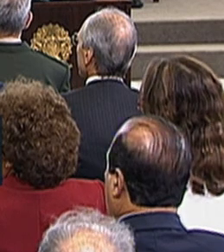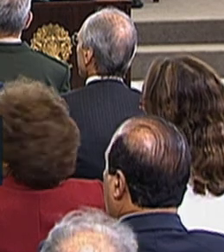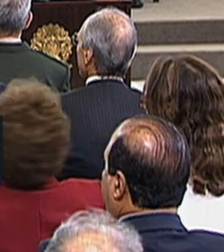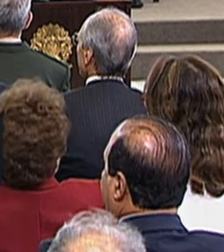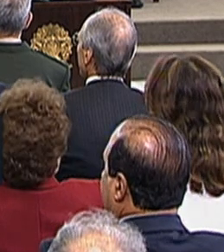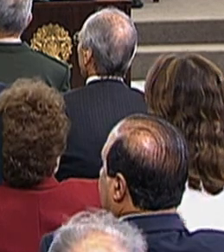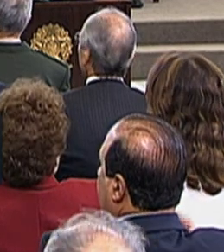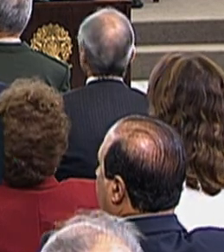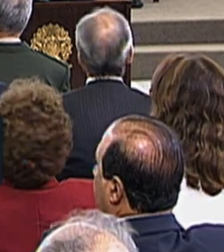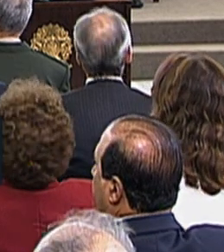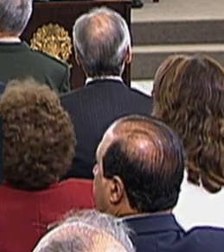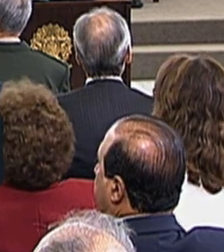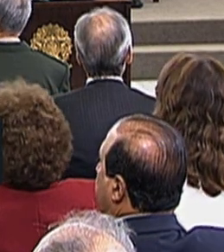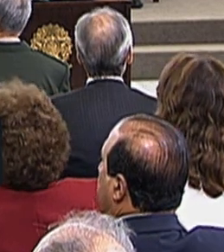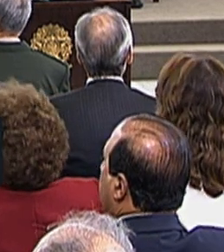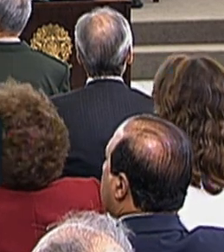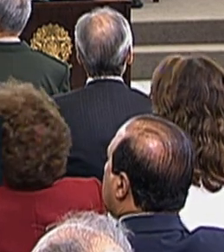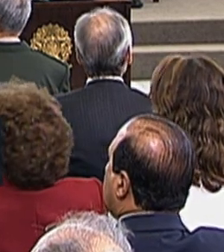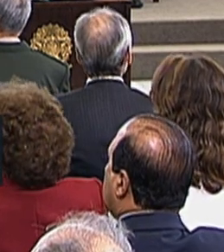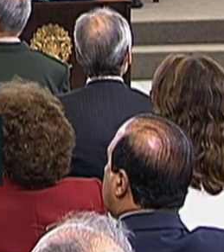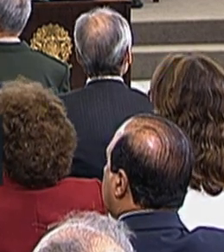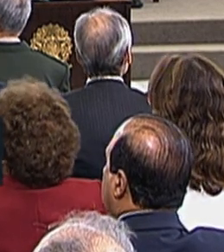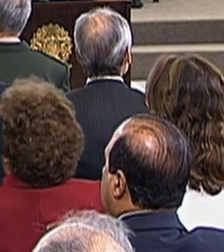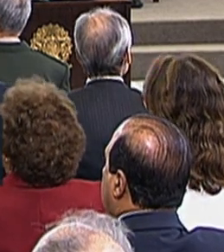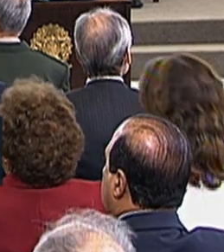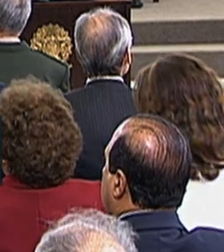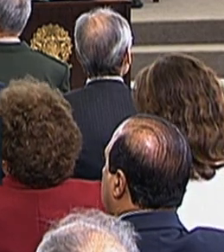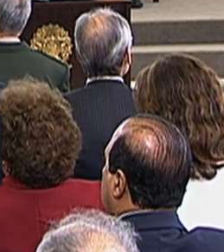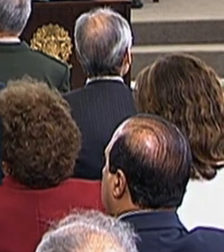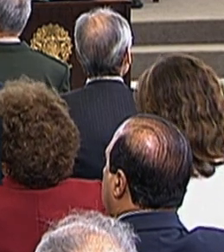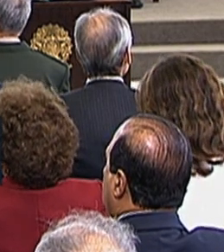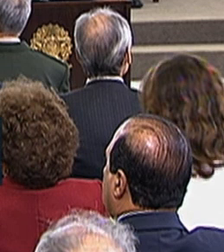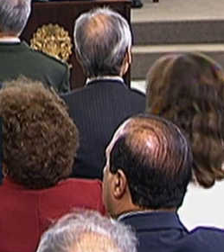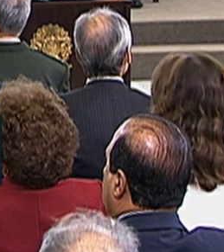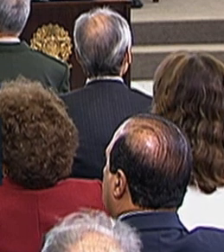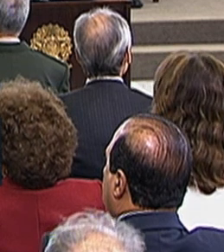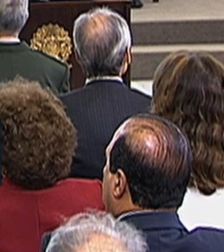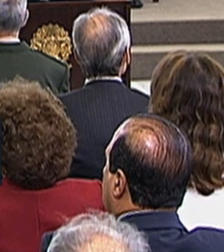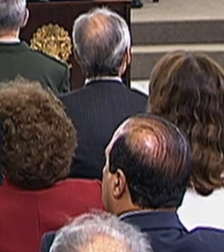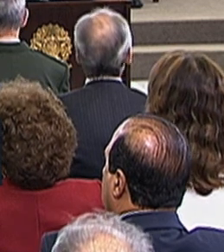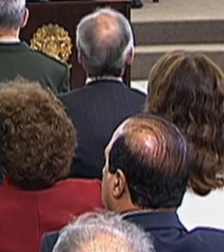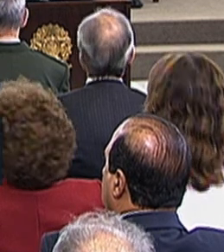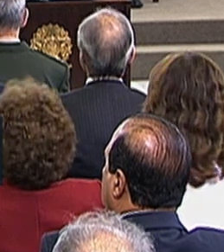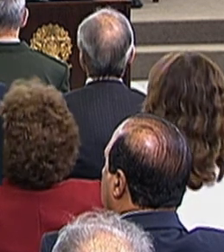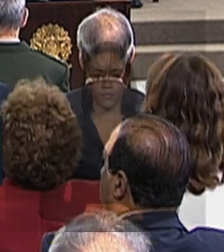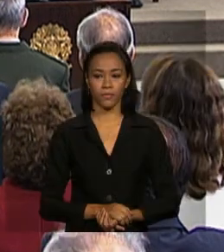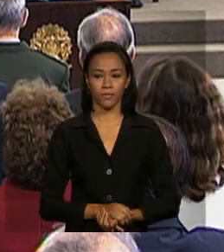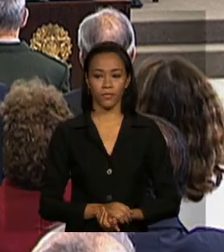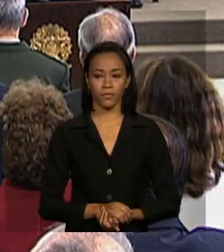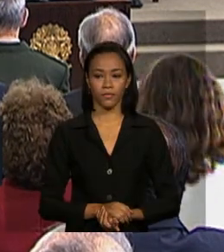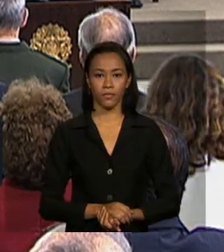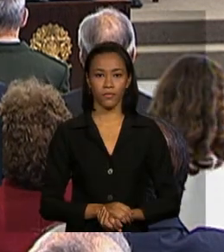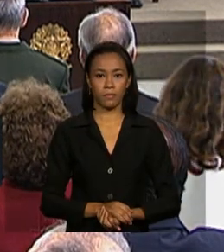protocolo de intenções entre a agência nacional de transportes a empresa pública Valec representada por